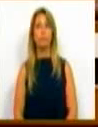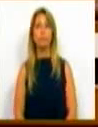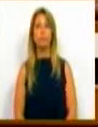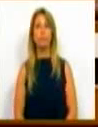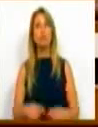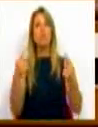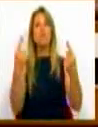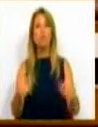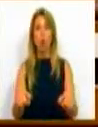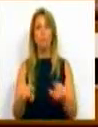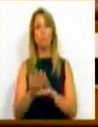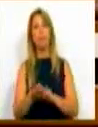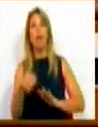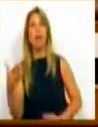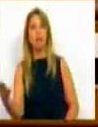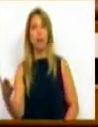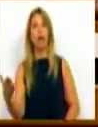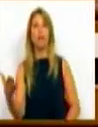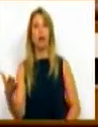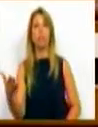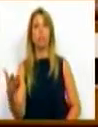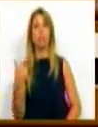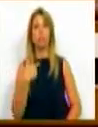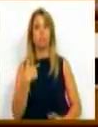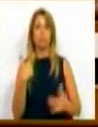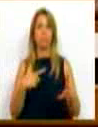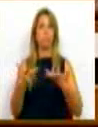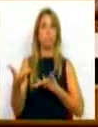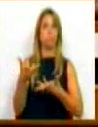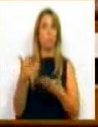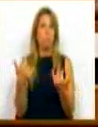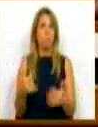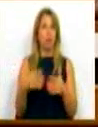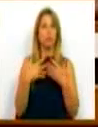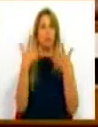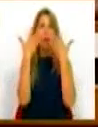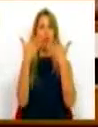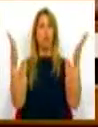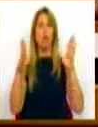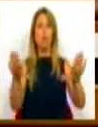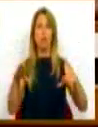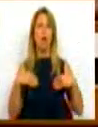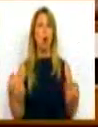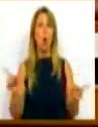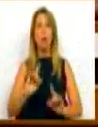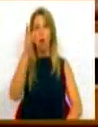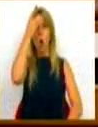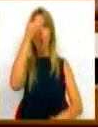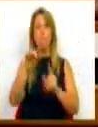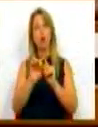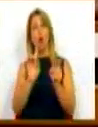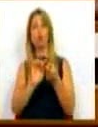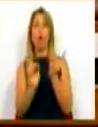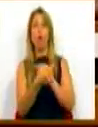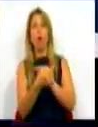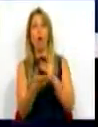Só a direita que se dá mal com a democracia não aceita as opiniões contrárias.